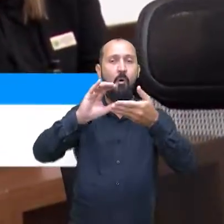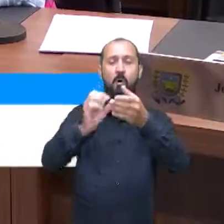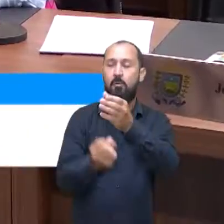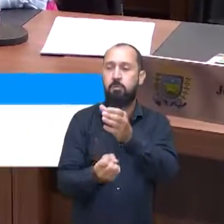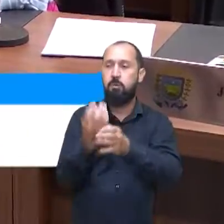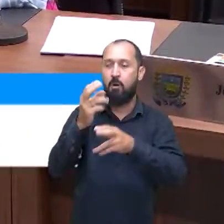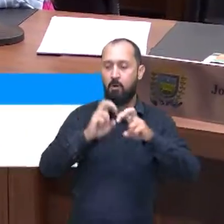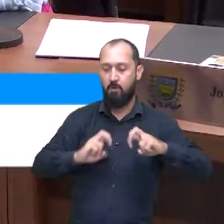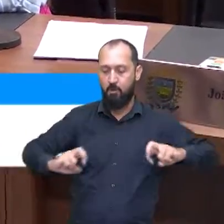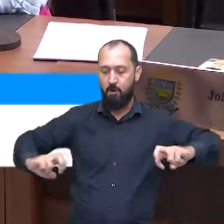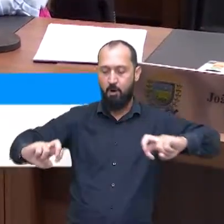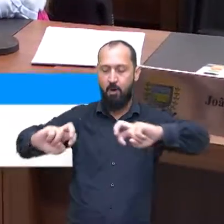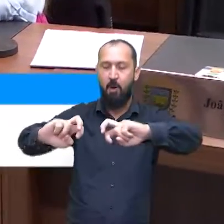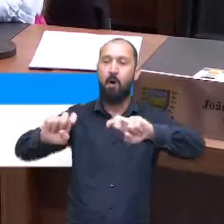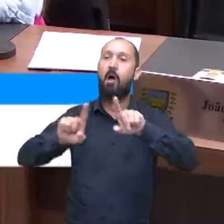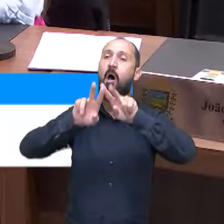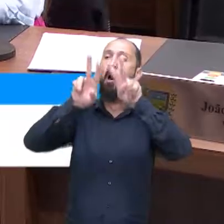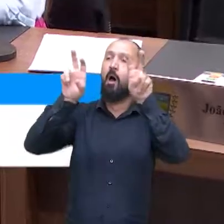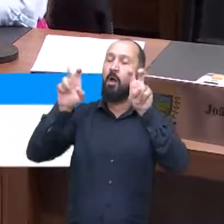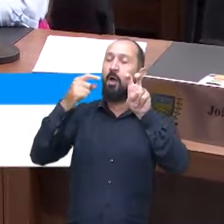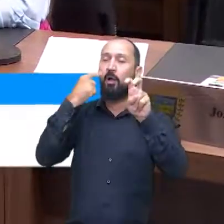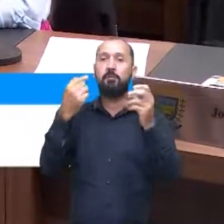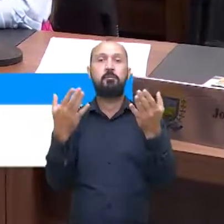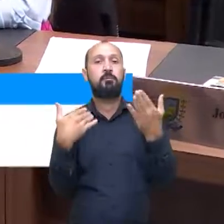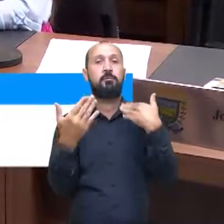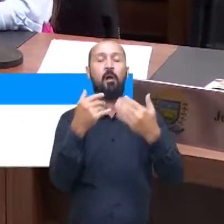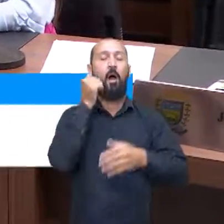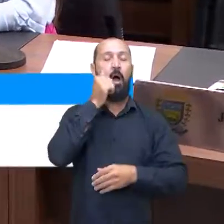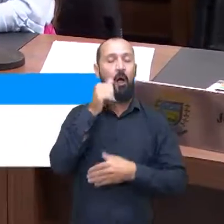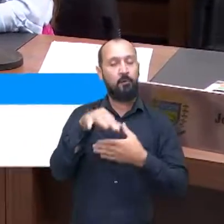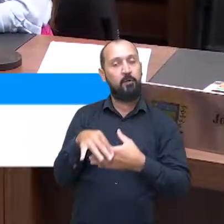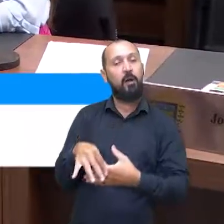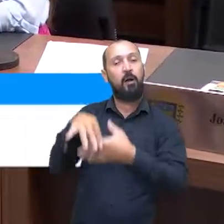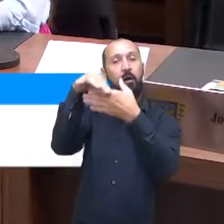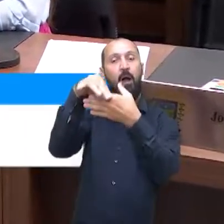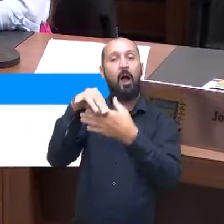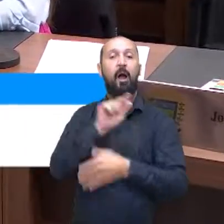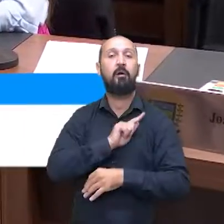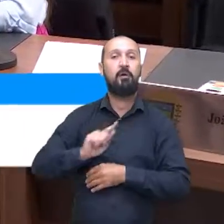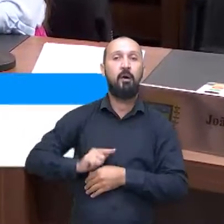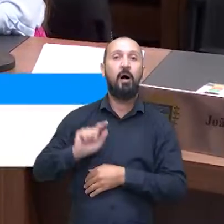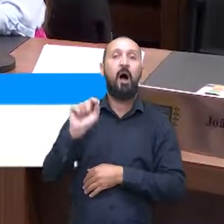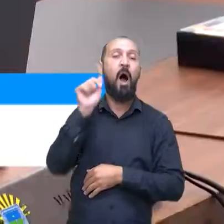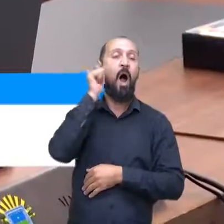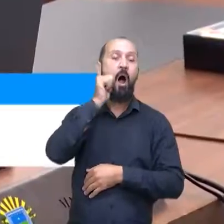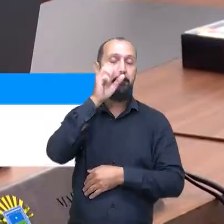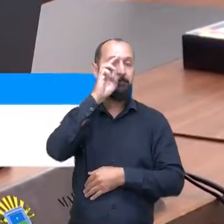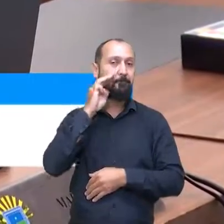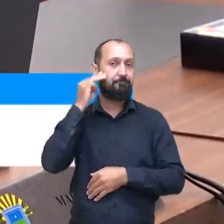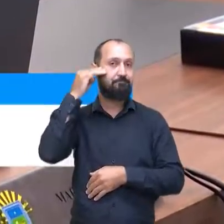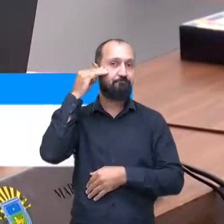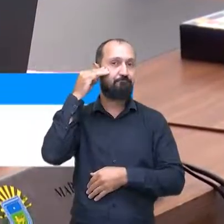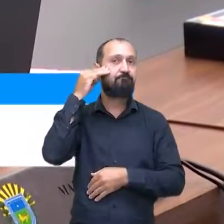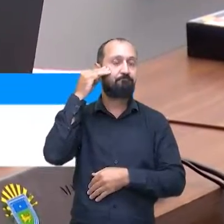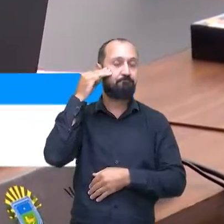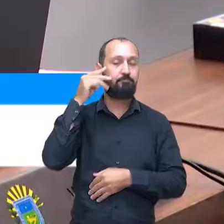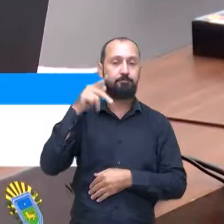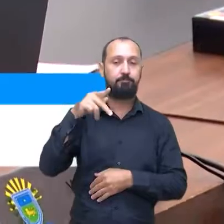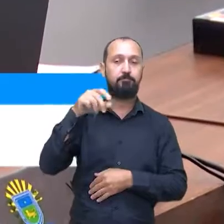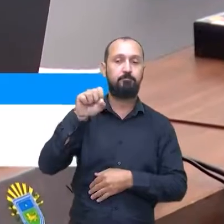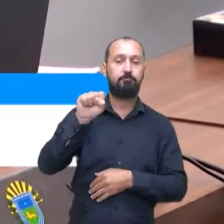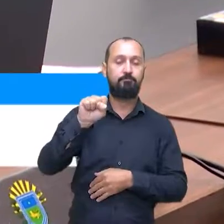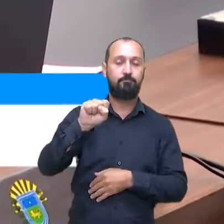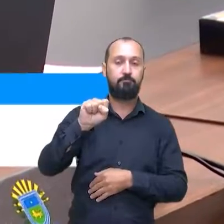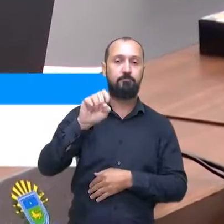pescadores. Amarildo Cruz sugeriu que um conselho seja formado para debater o tema. A líder do governo